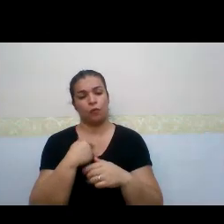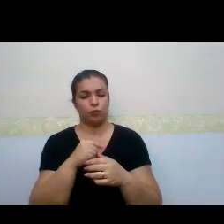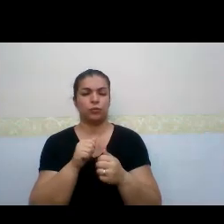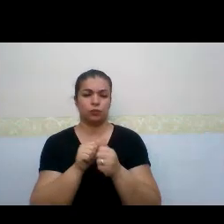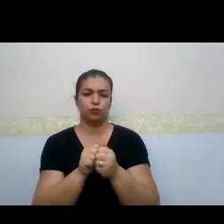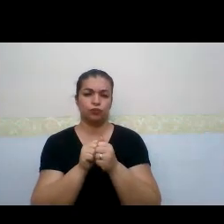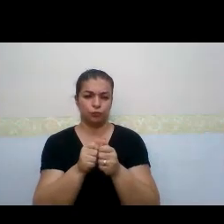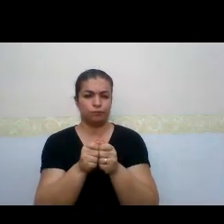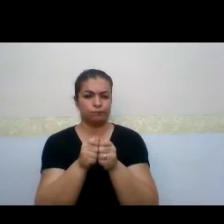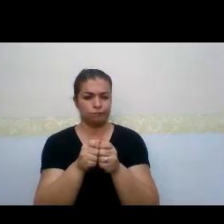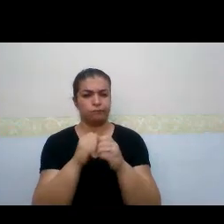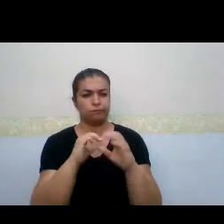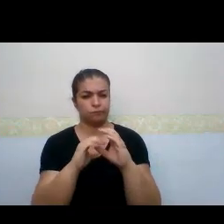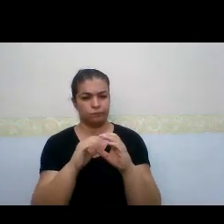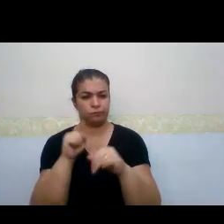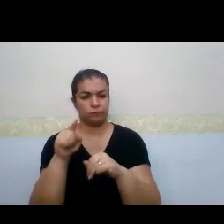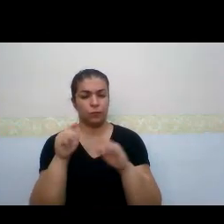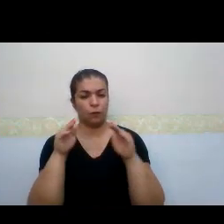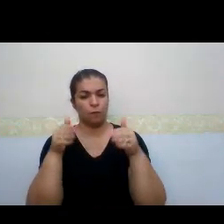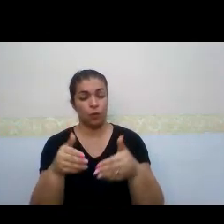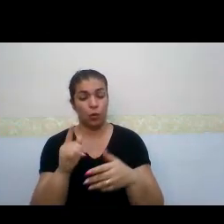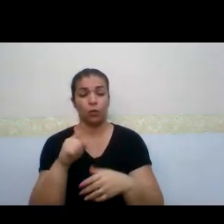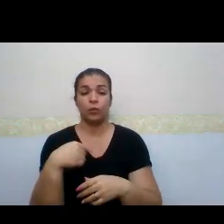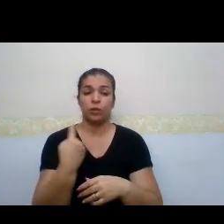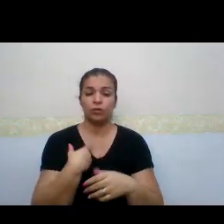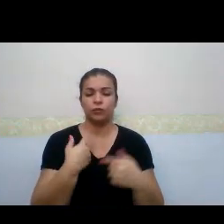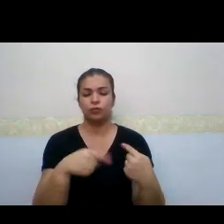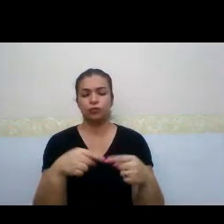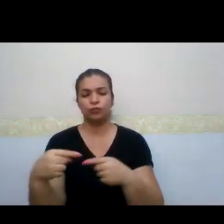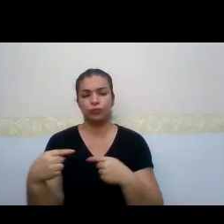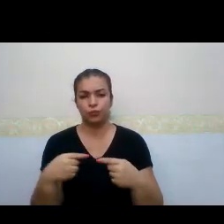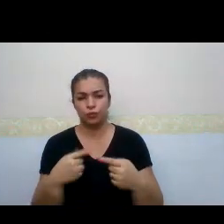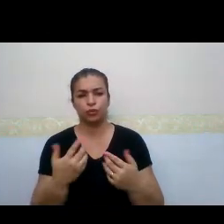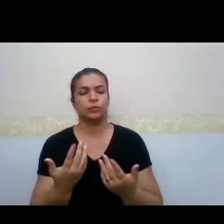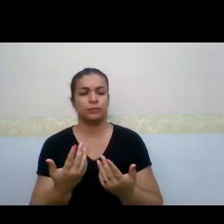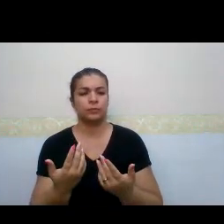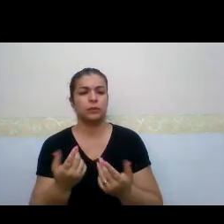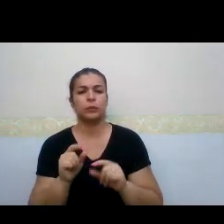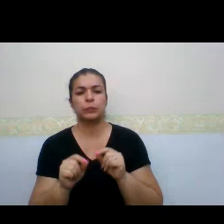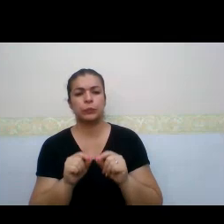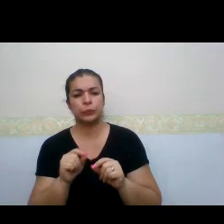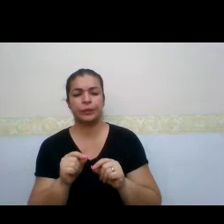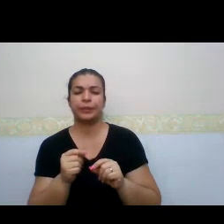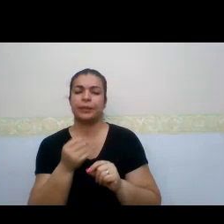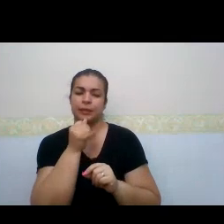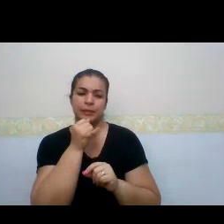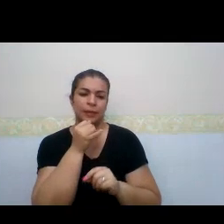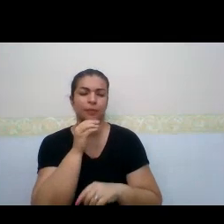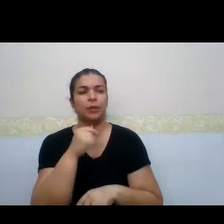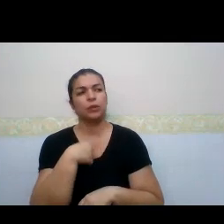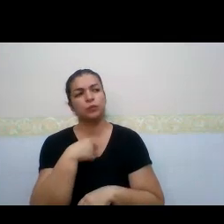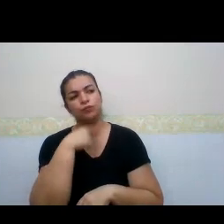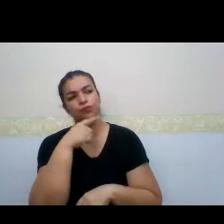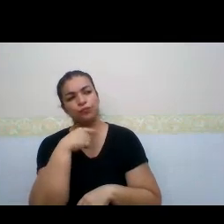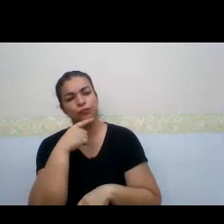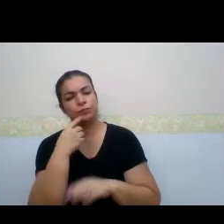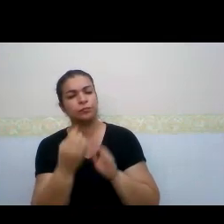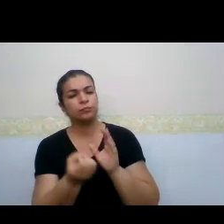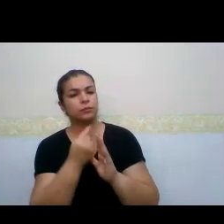vai discutir. Será que eu escrevo que a ementa, eu estou elaborando ementa para